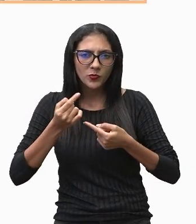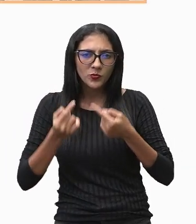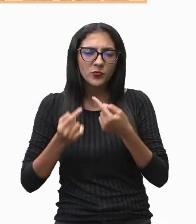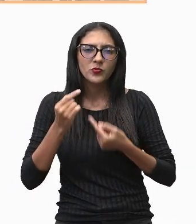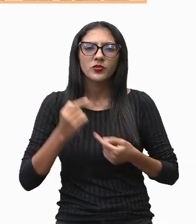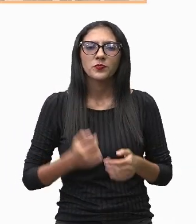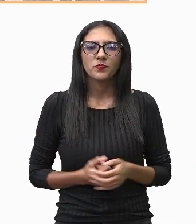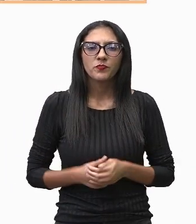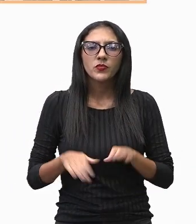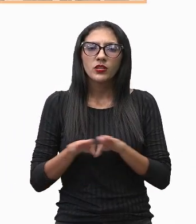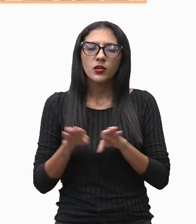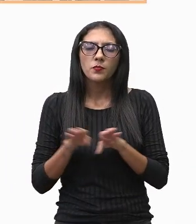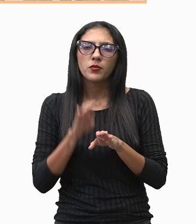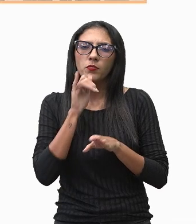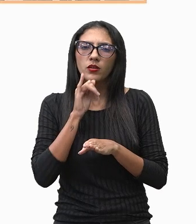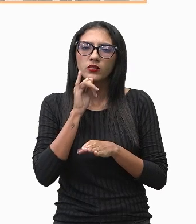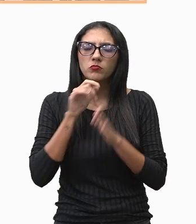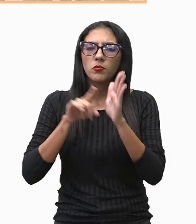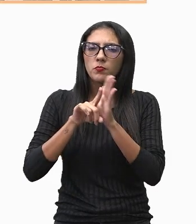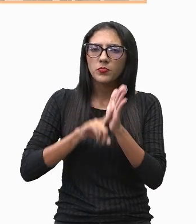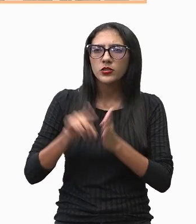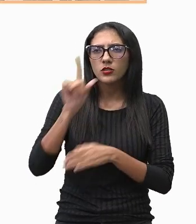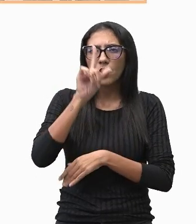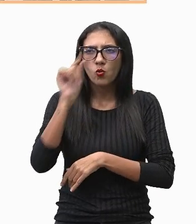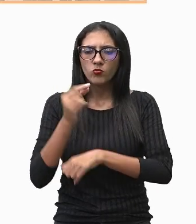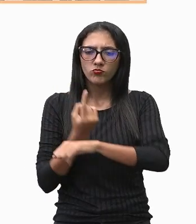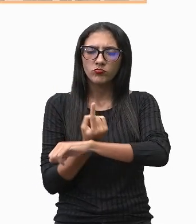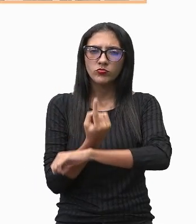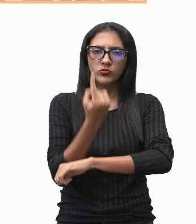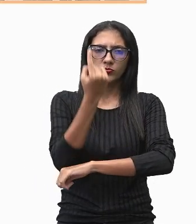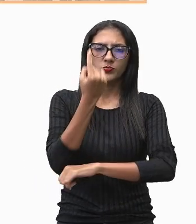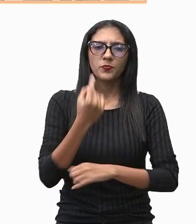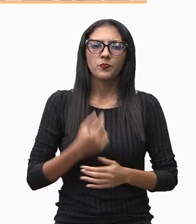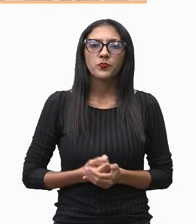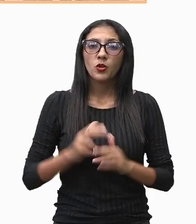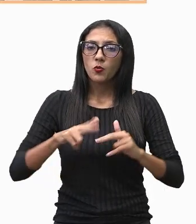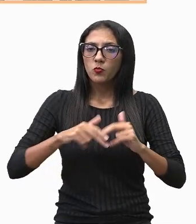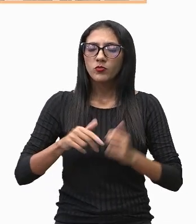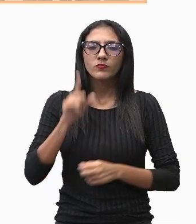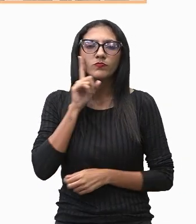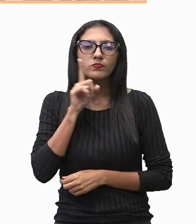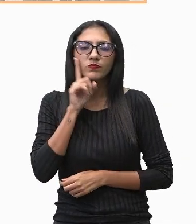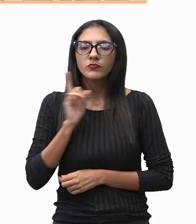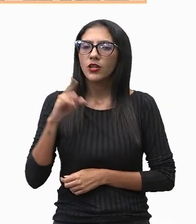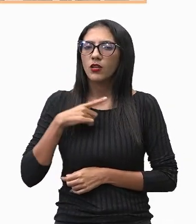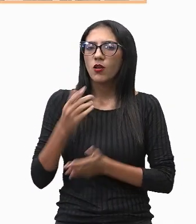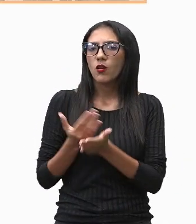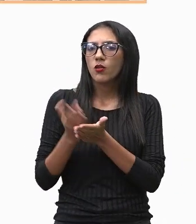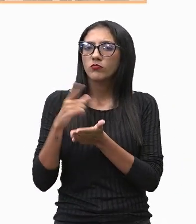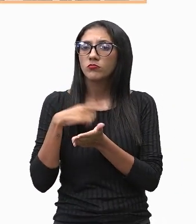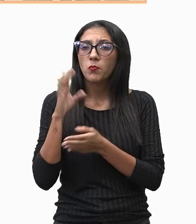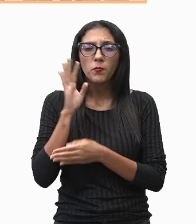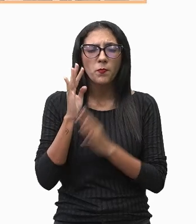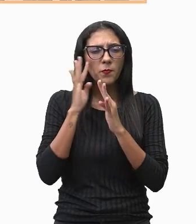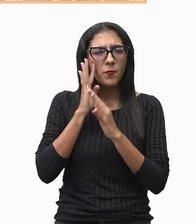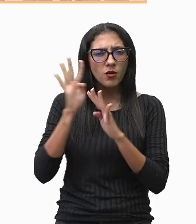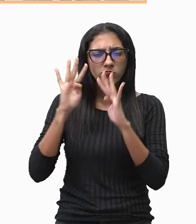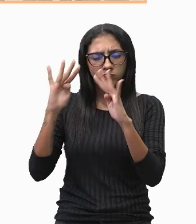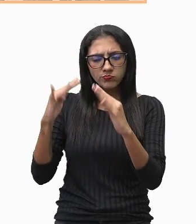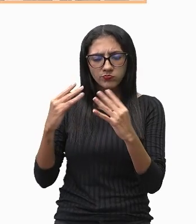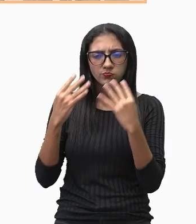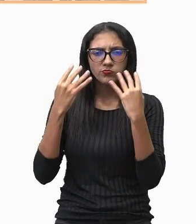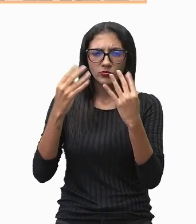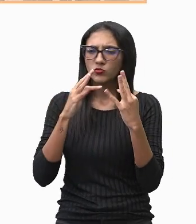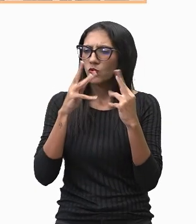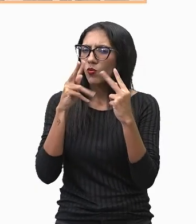corrida espacial. Então, os Estados Unidos, aí, ele foi ganhando esse destaque no cenário mundial. Então, esse